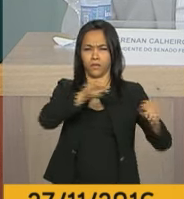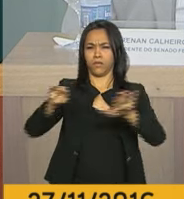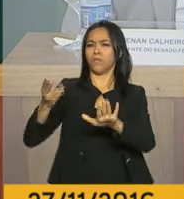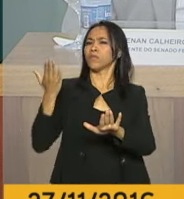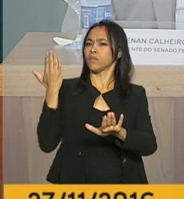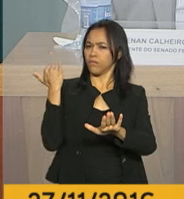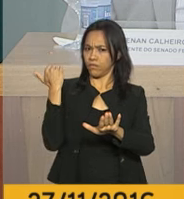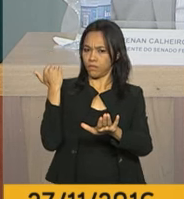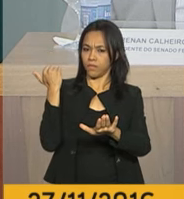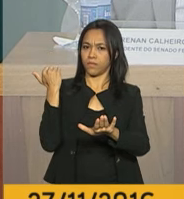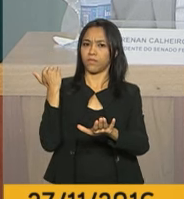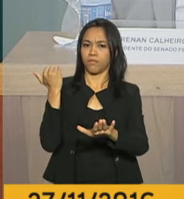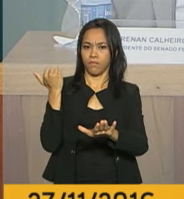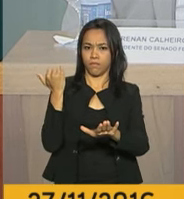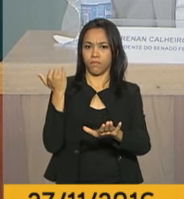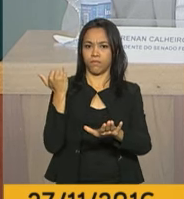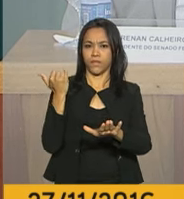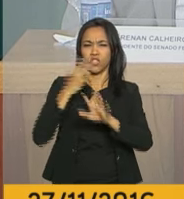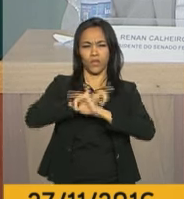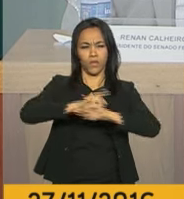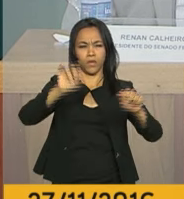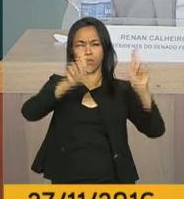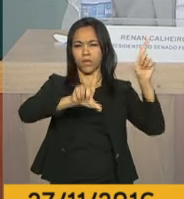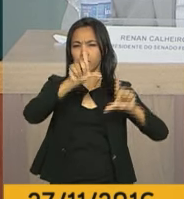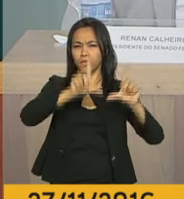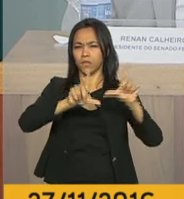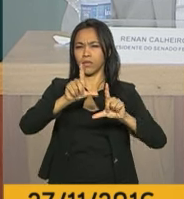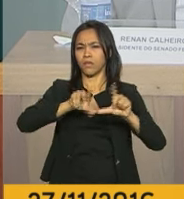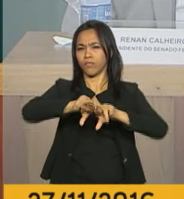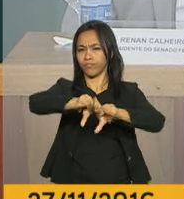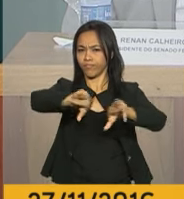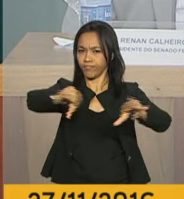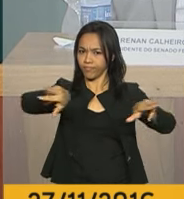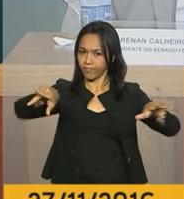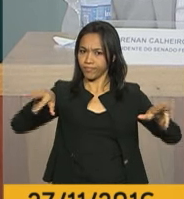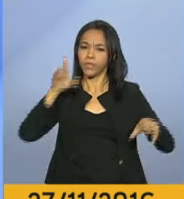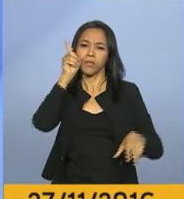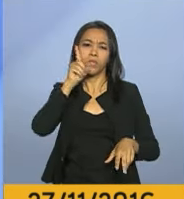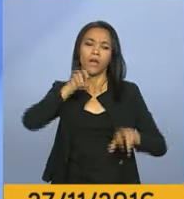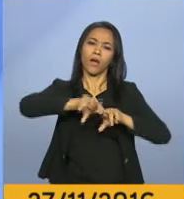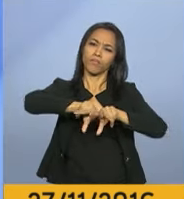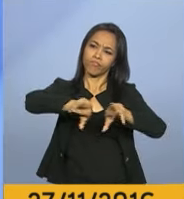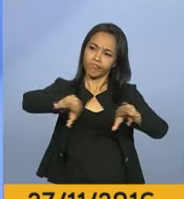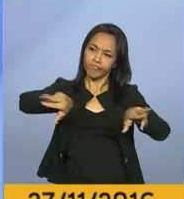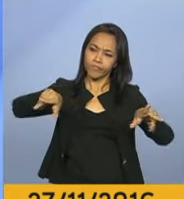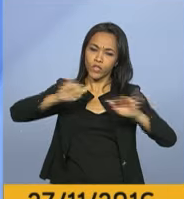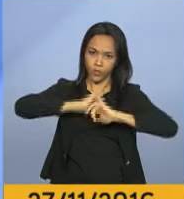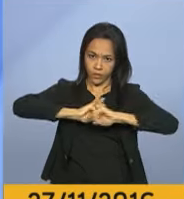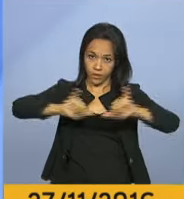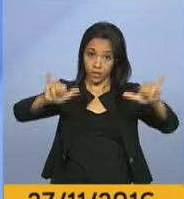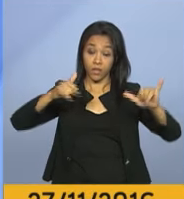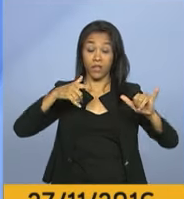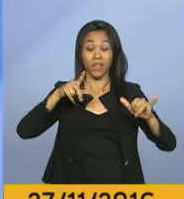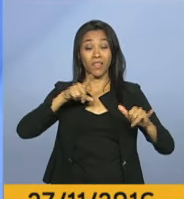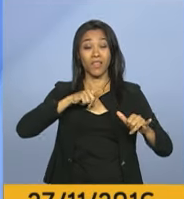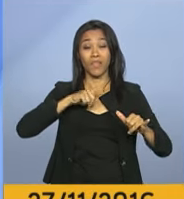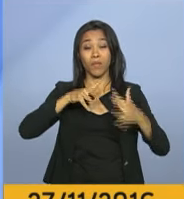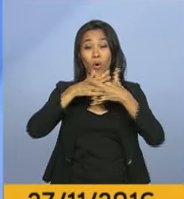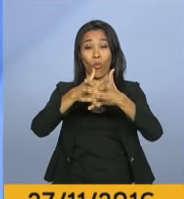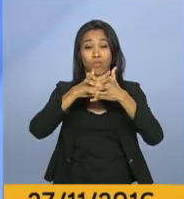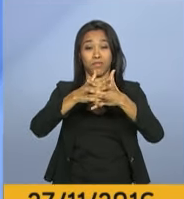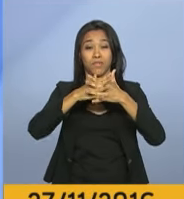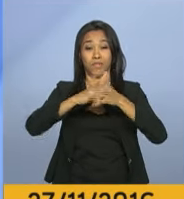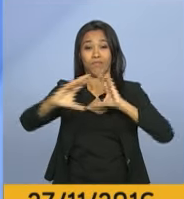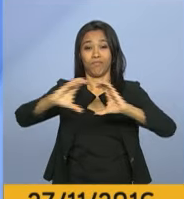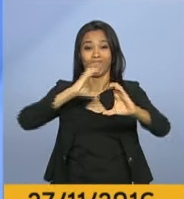passada, para a imprensa, para a sociedade, para os parlamentares, que de fato há uma confusão de comunicação nesse